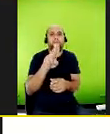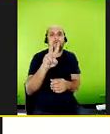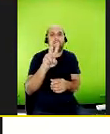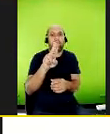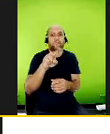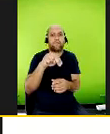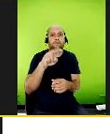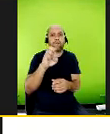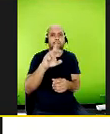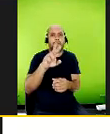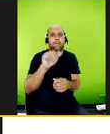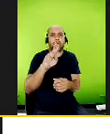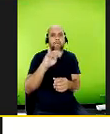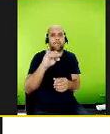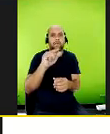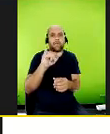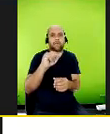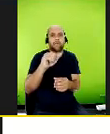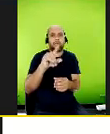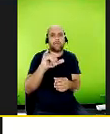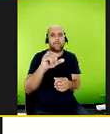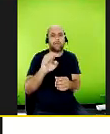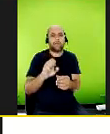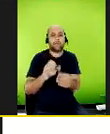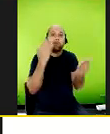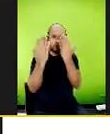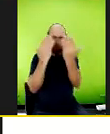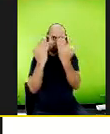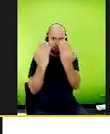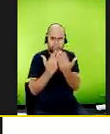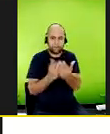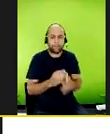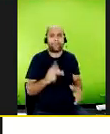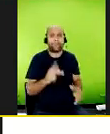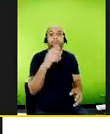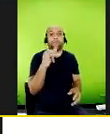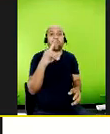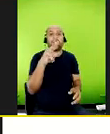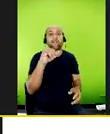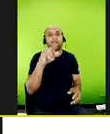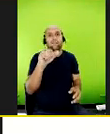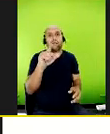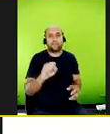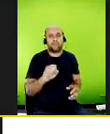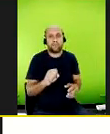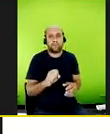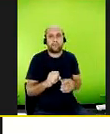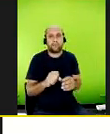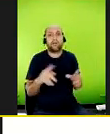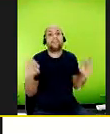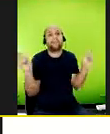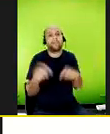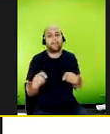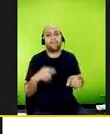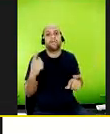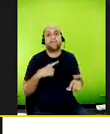psicológica afetiva então o privilégio significa tudo aquilo que te permitiu que tirar de alguma forma de